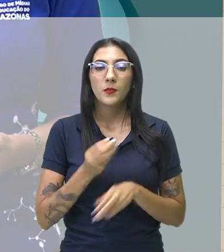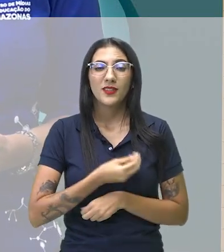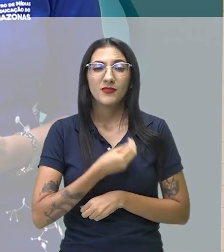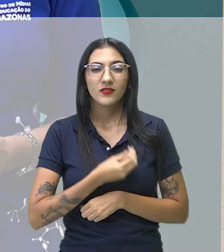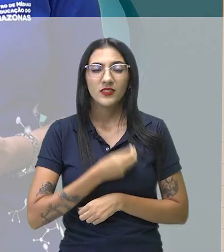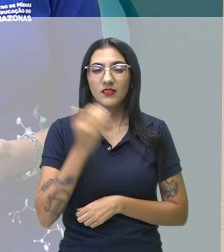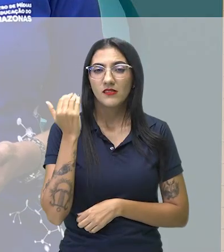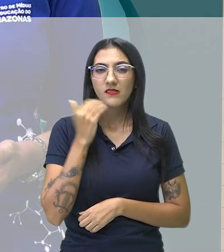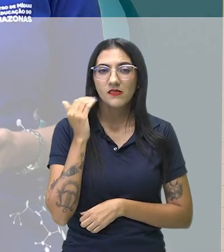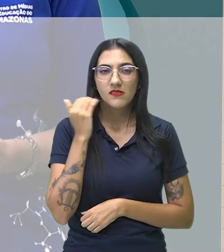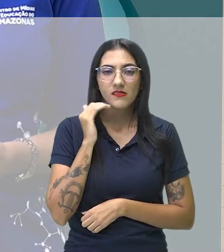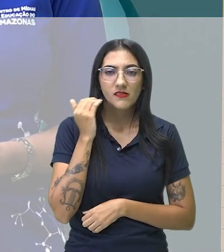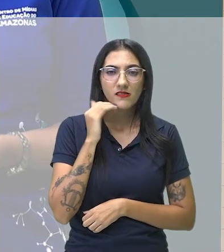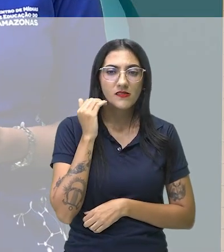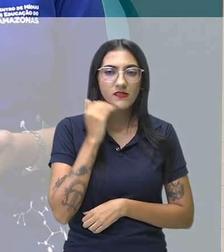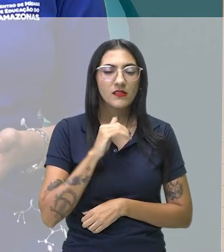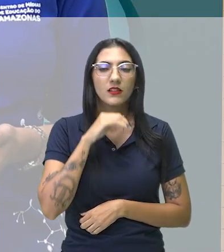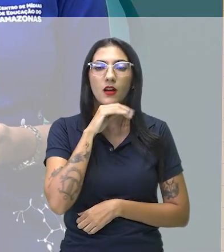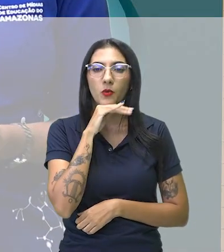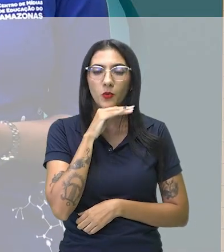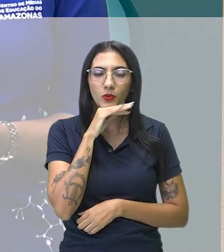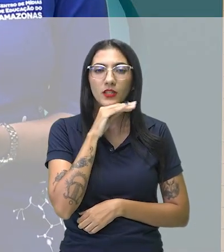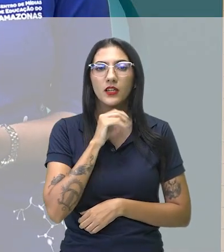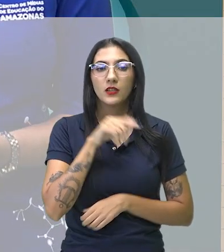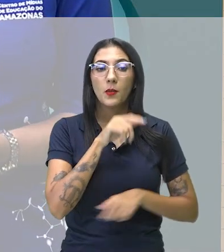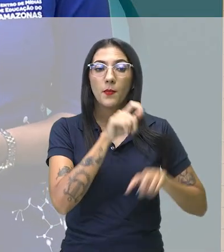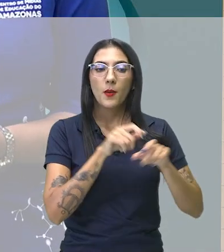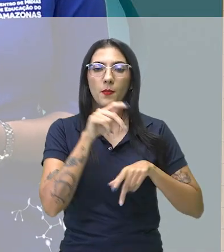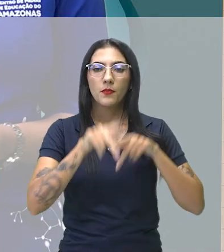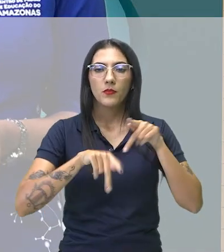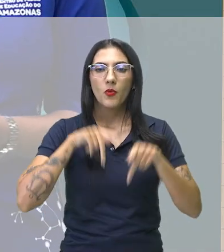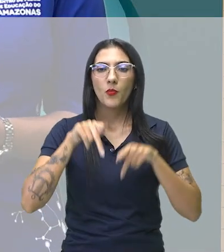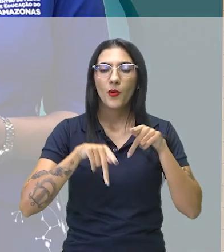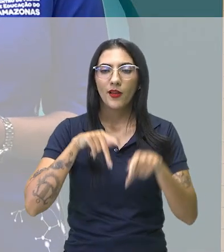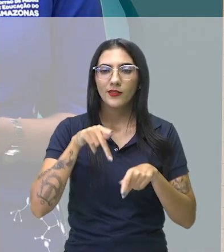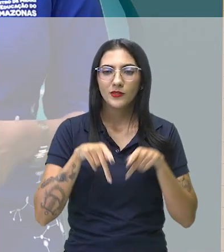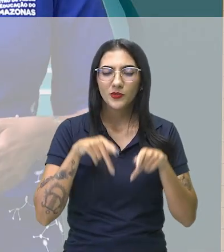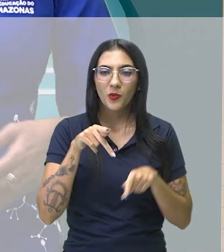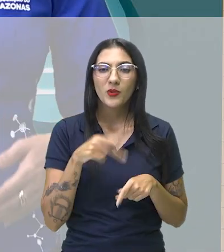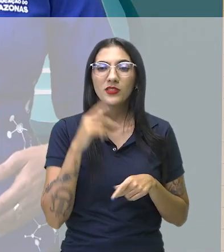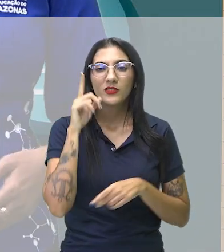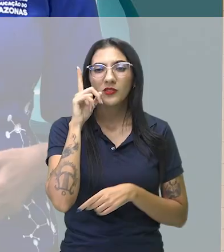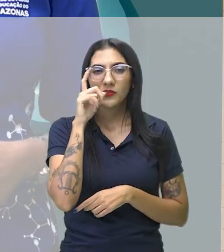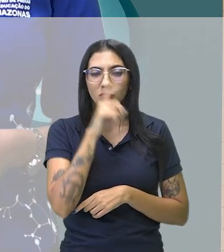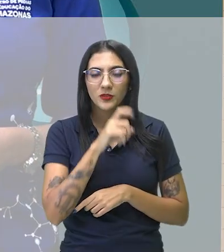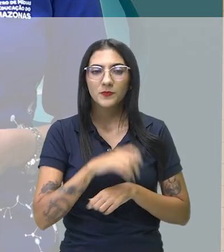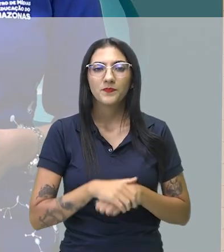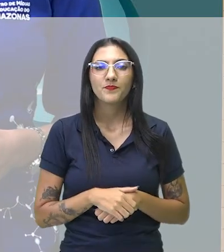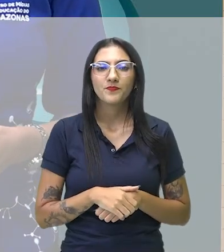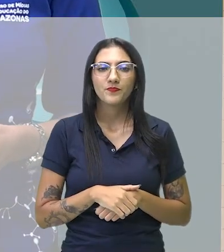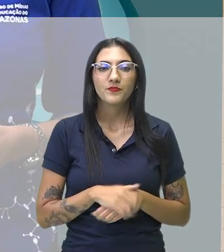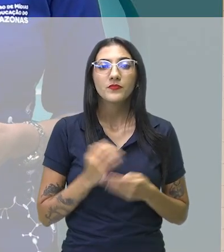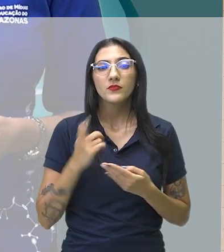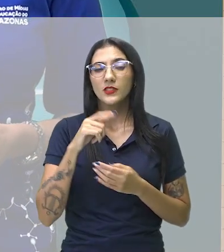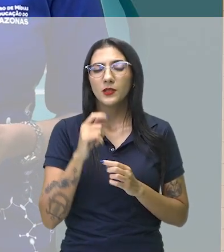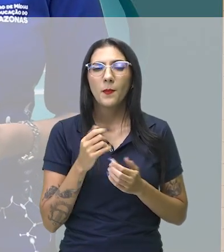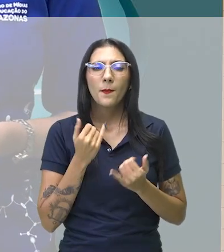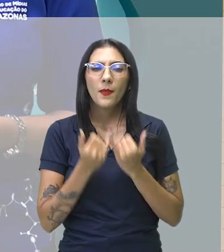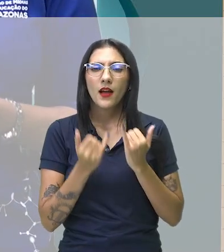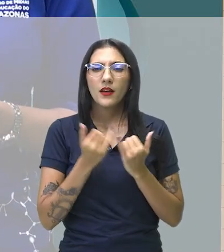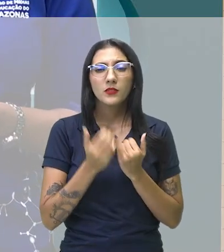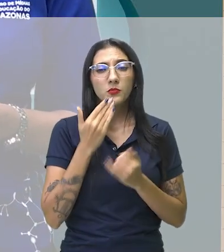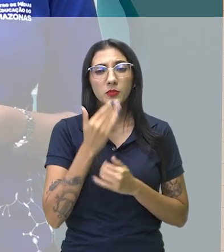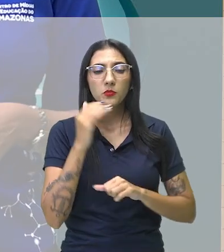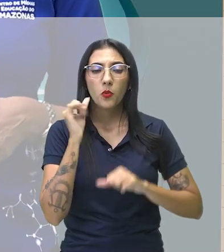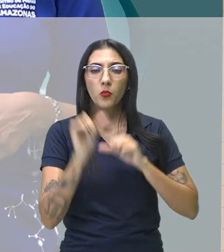vida precárias enfrentadas por populações marginalizadas, funcionando como um apelo por